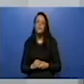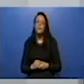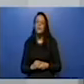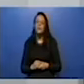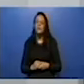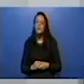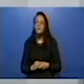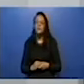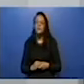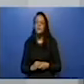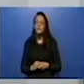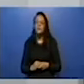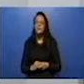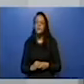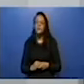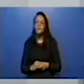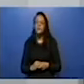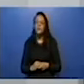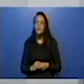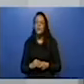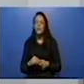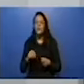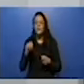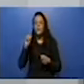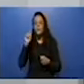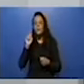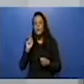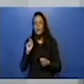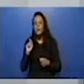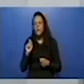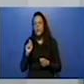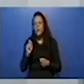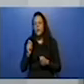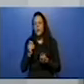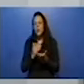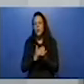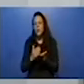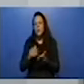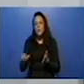we've got first of all. Vamos ver o que nós temos bem de primeiro.